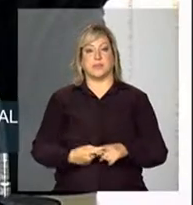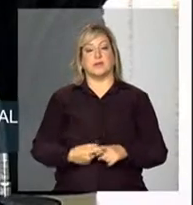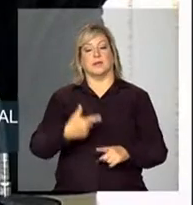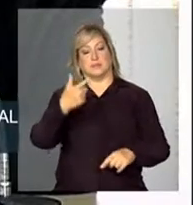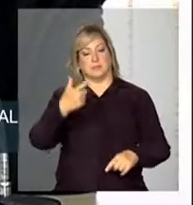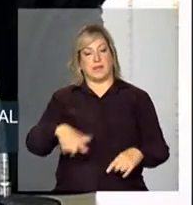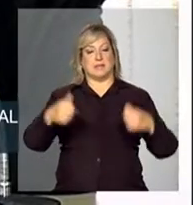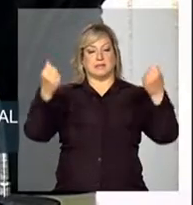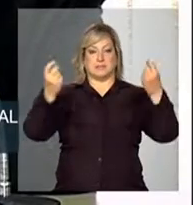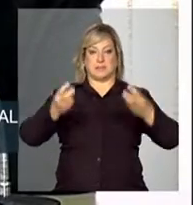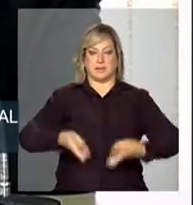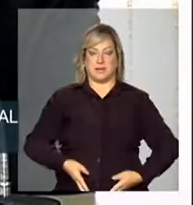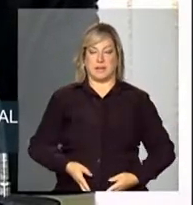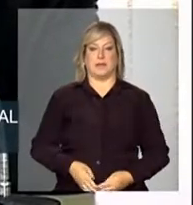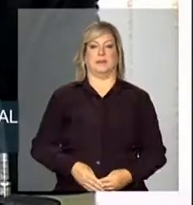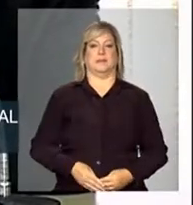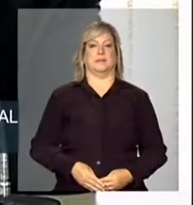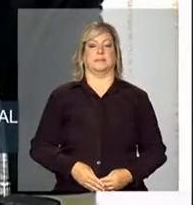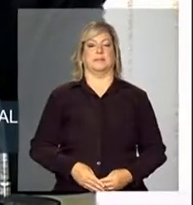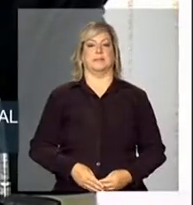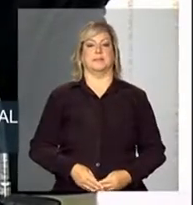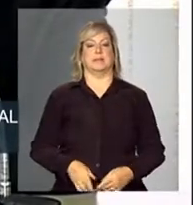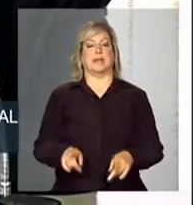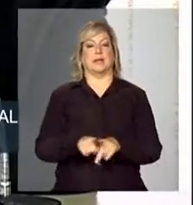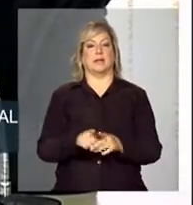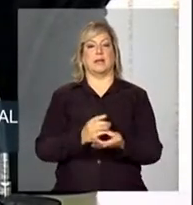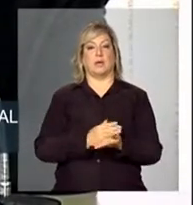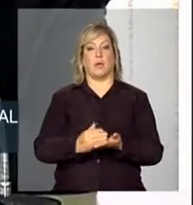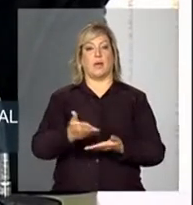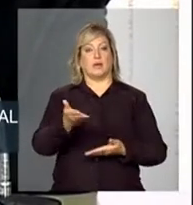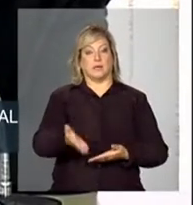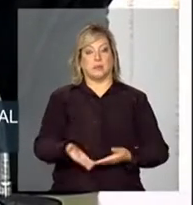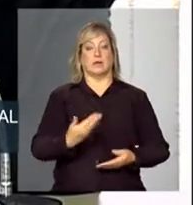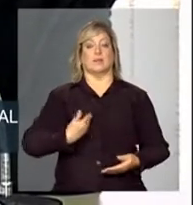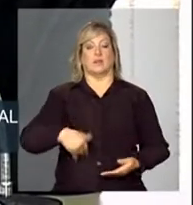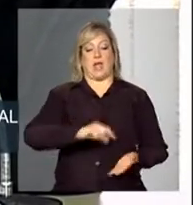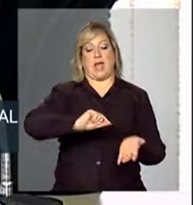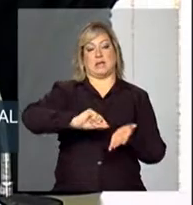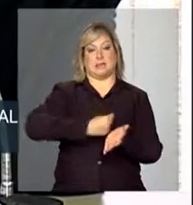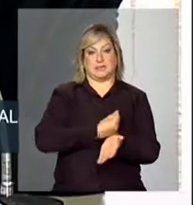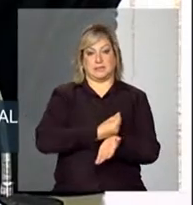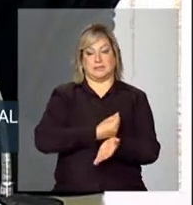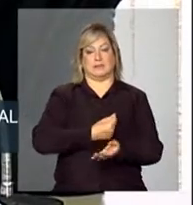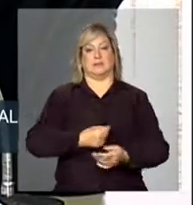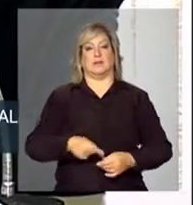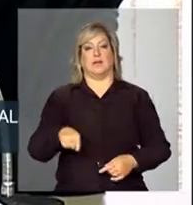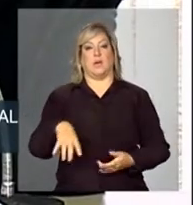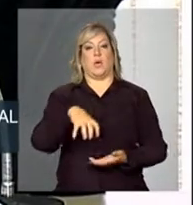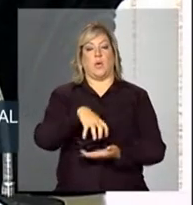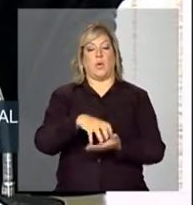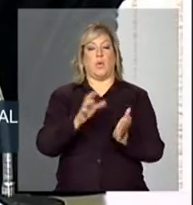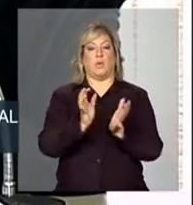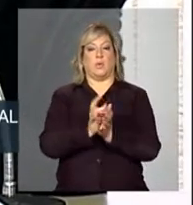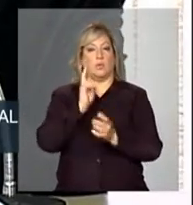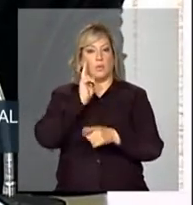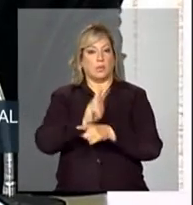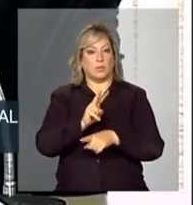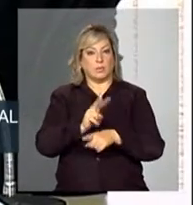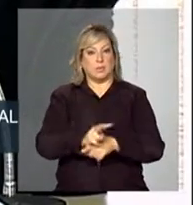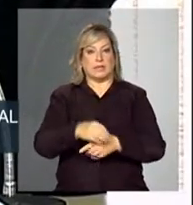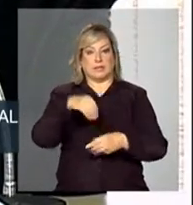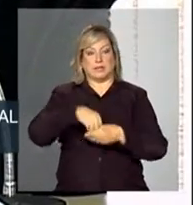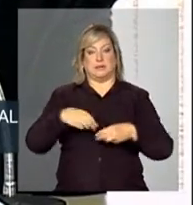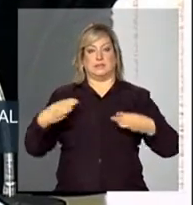fazer mais considerações é a partir daí então nós assinarmos o grupo de acompanhamento